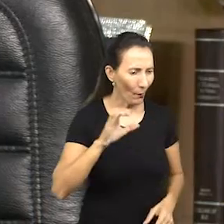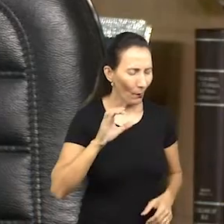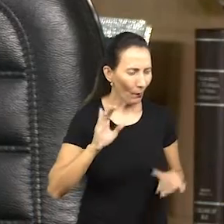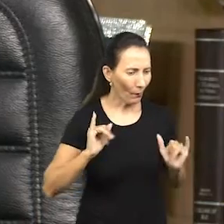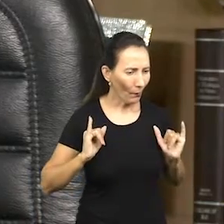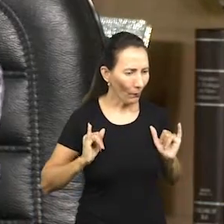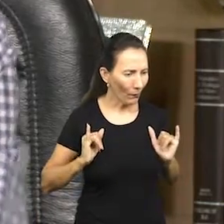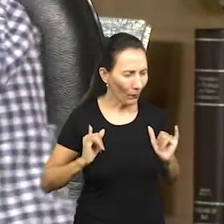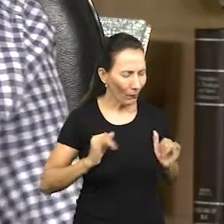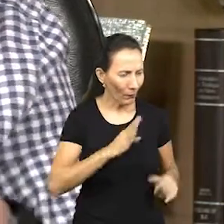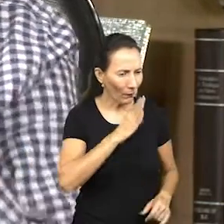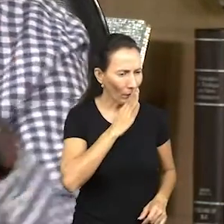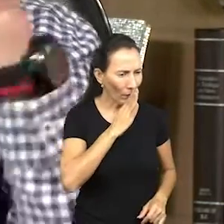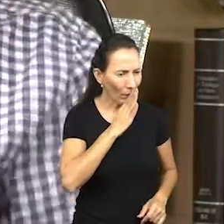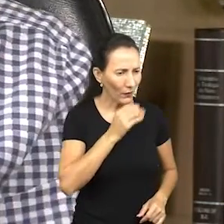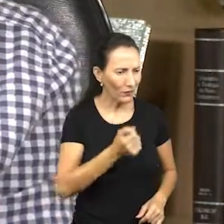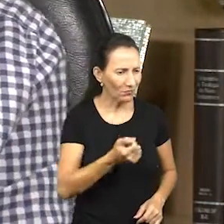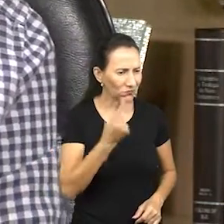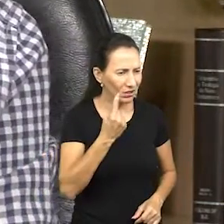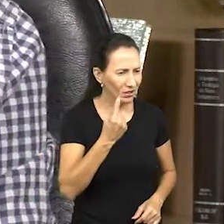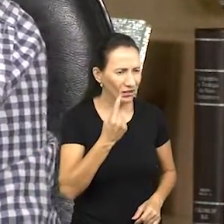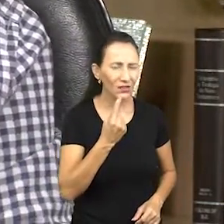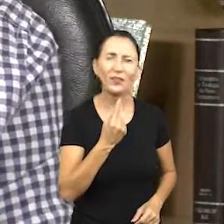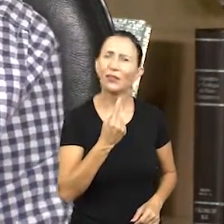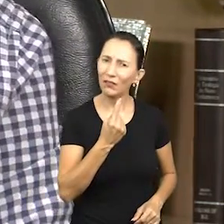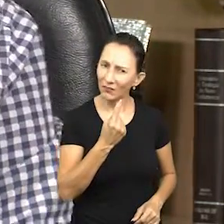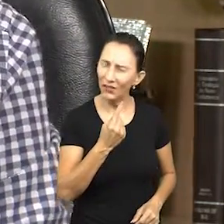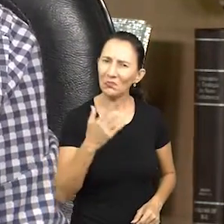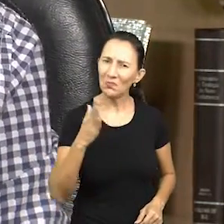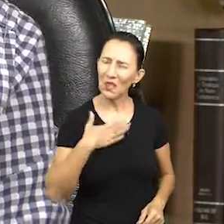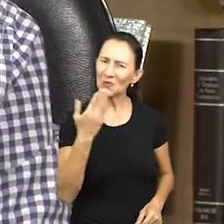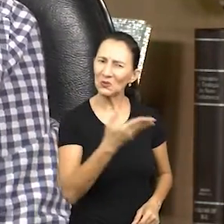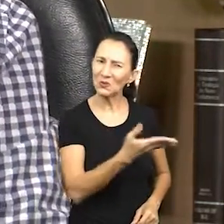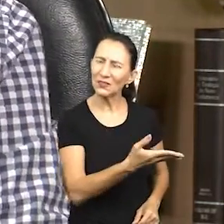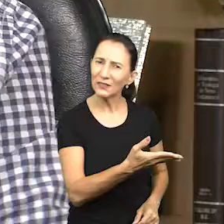assassinado, né? Mas a história mudou através da vida de